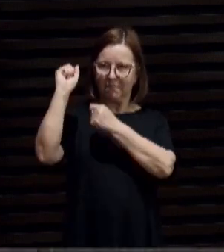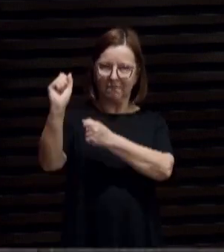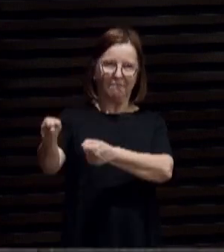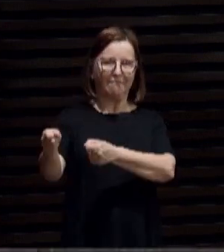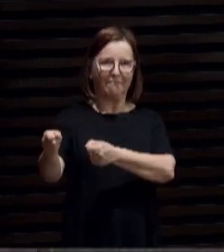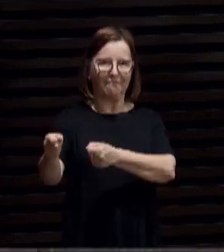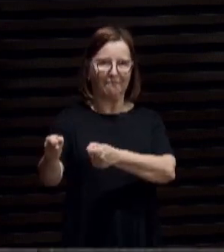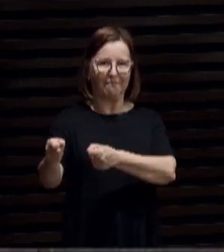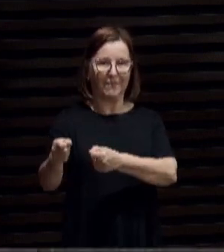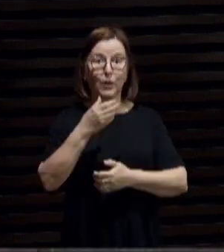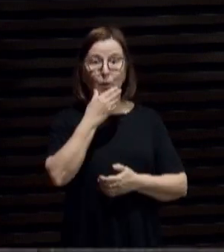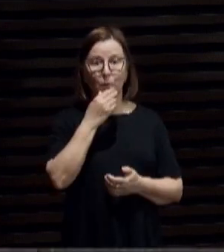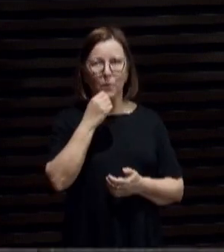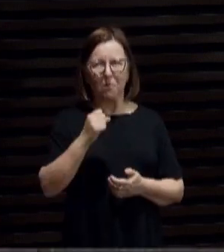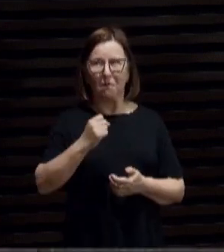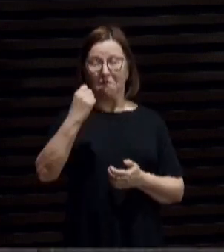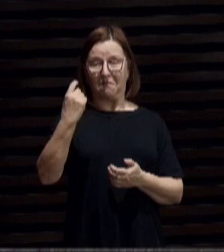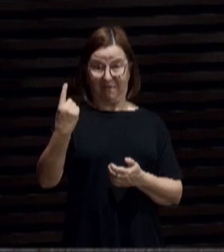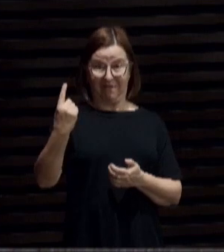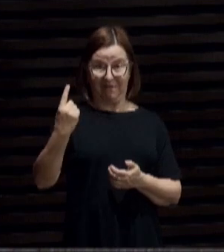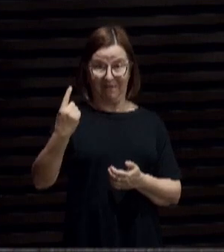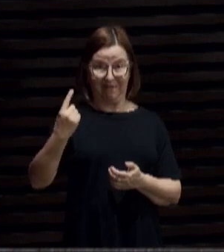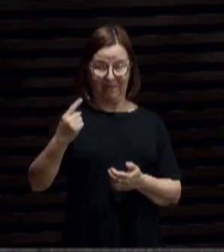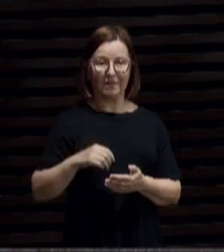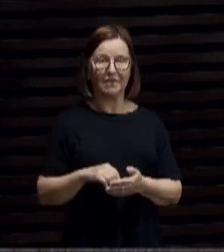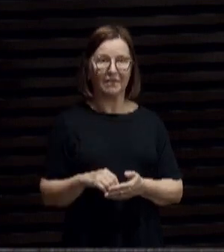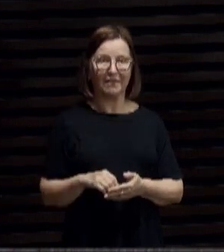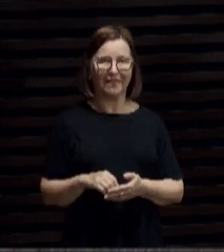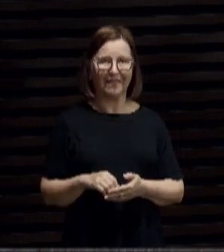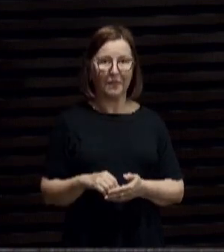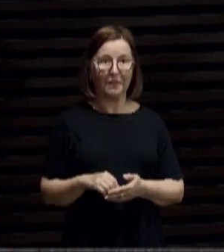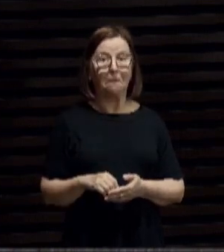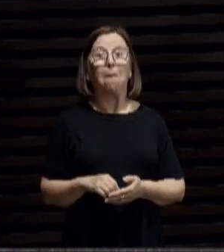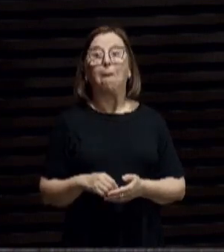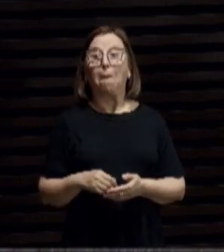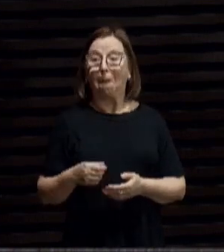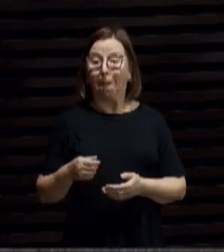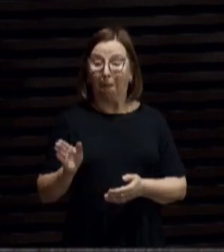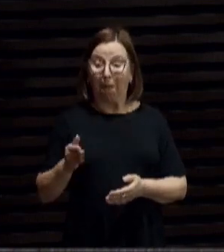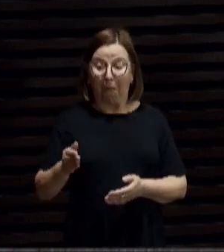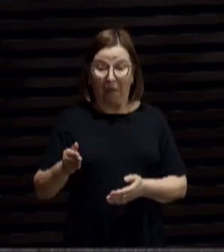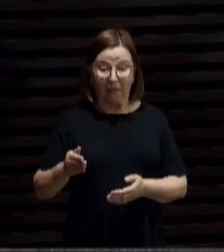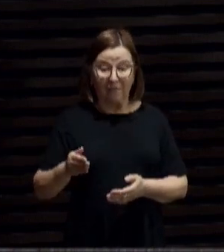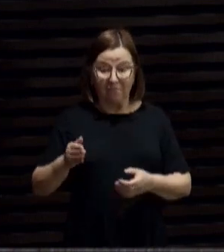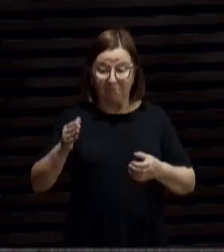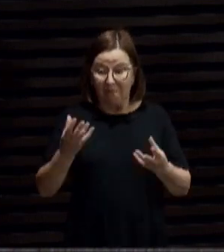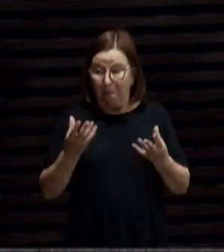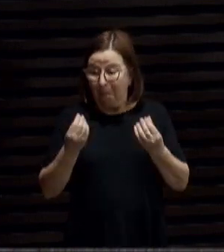E o estranho é que eles pegaram muito peixe. O negócio pesou.